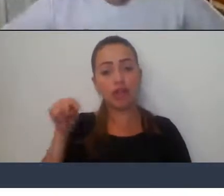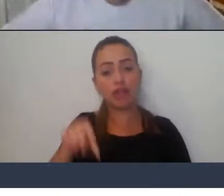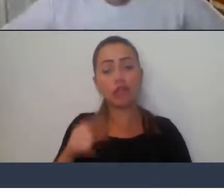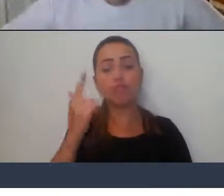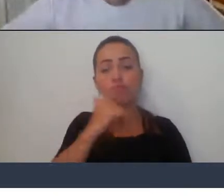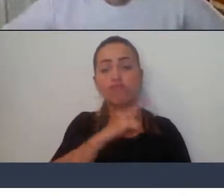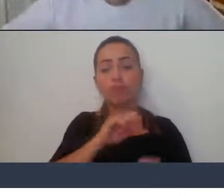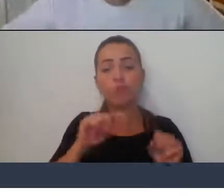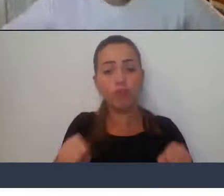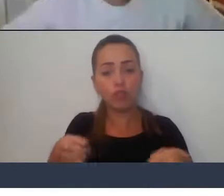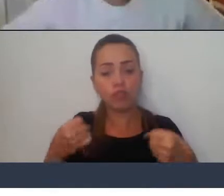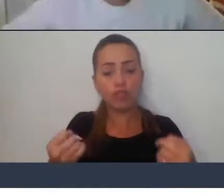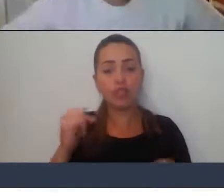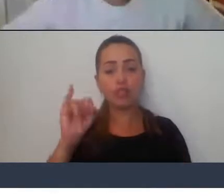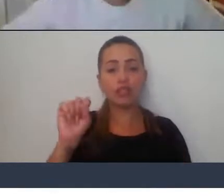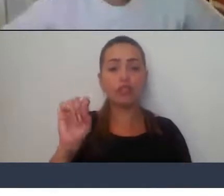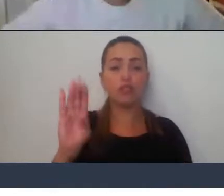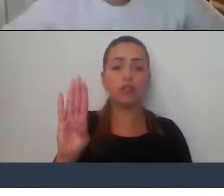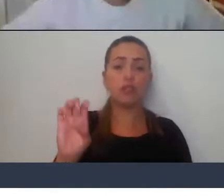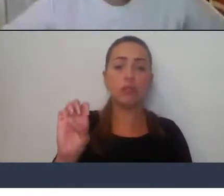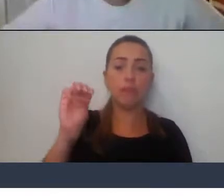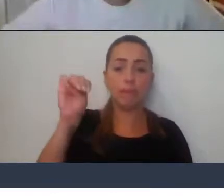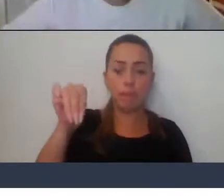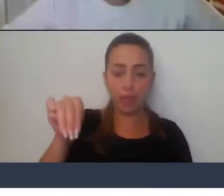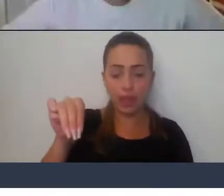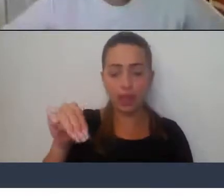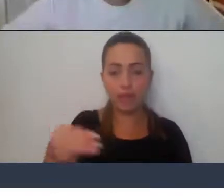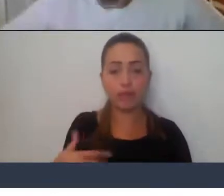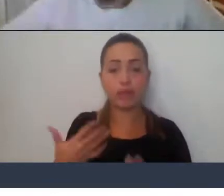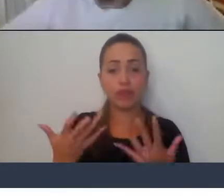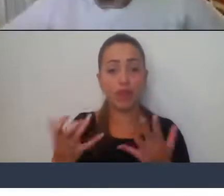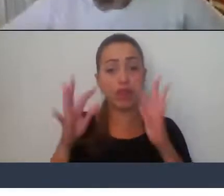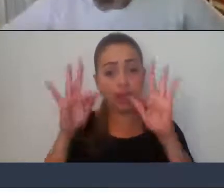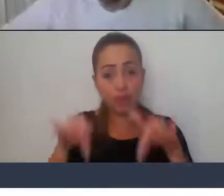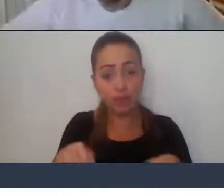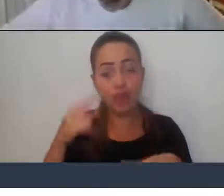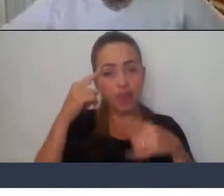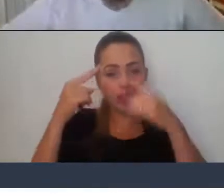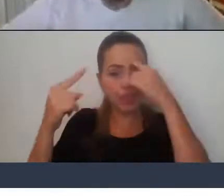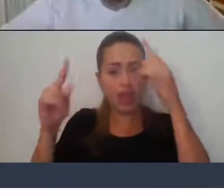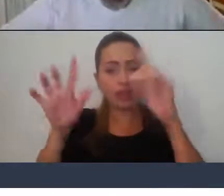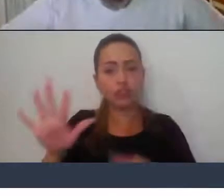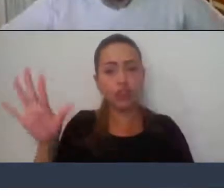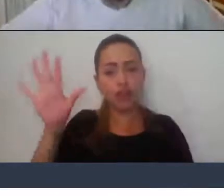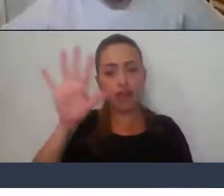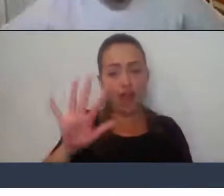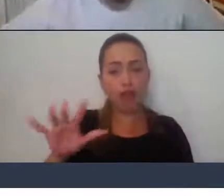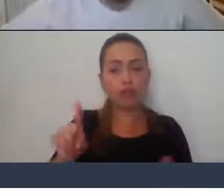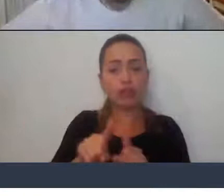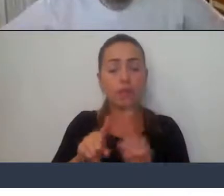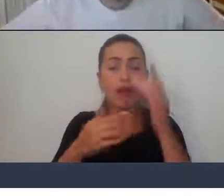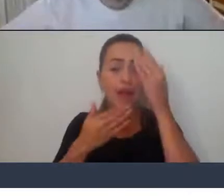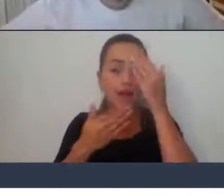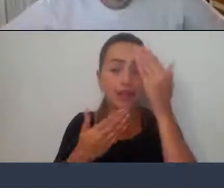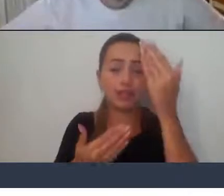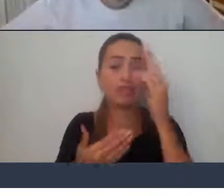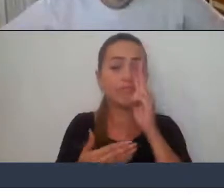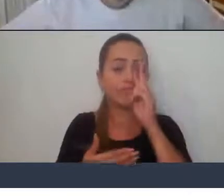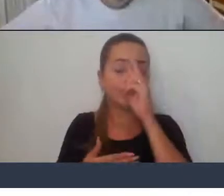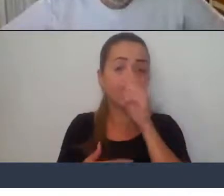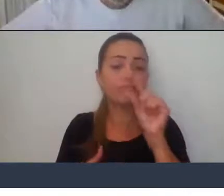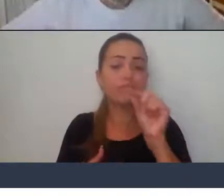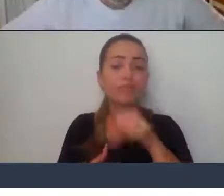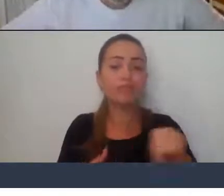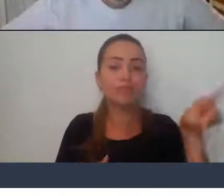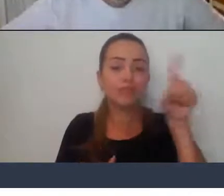fortalecendo a nossa SBEM. Então, queria terminar com essas ideias mais gerais aqui. Queria agradecer muito a mobilização